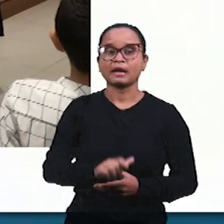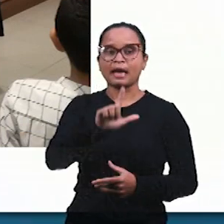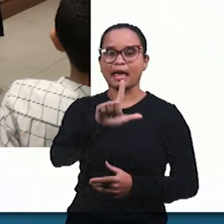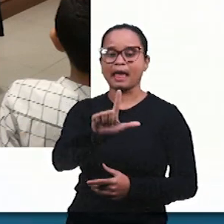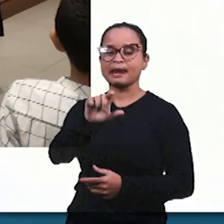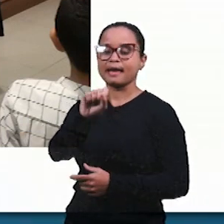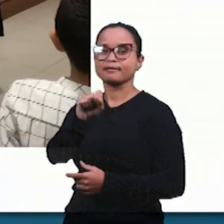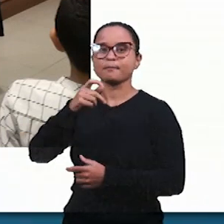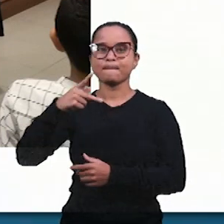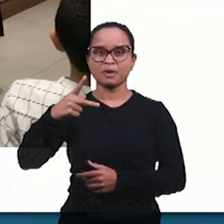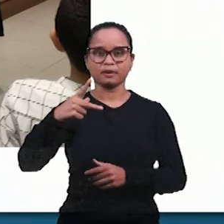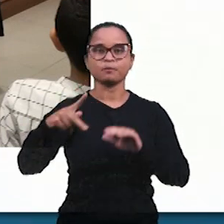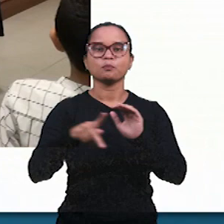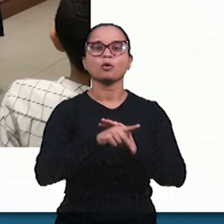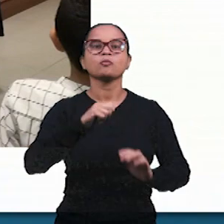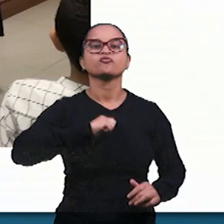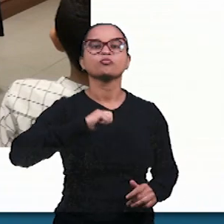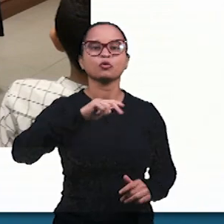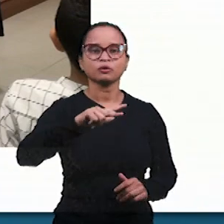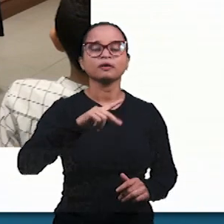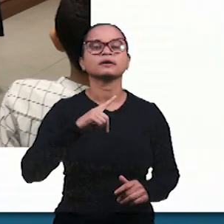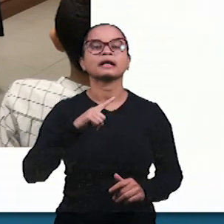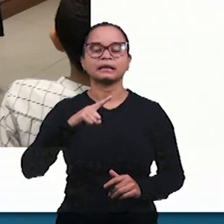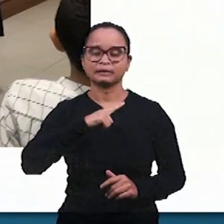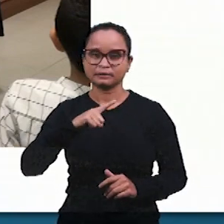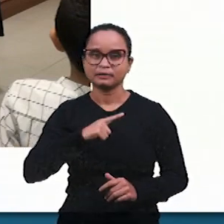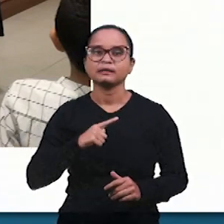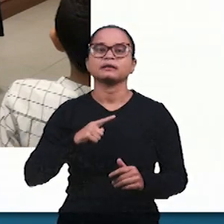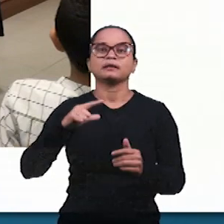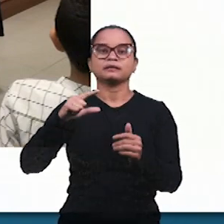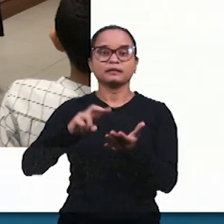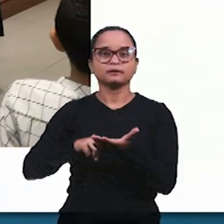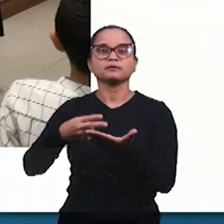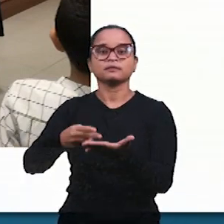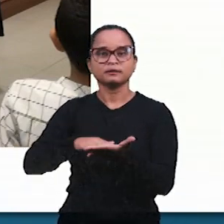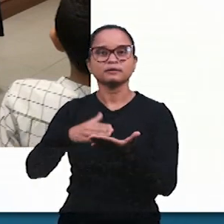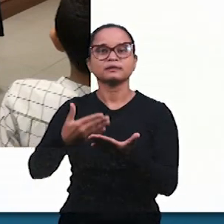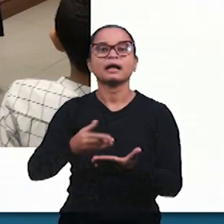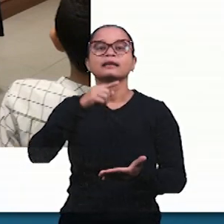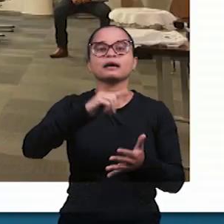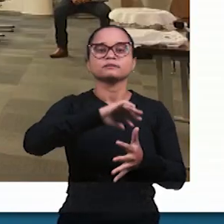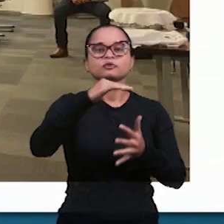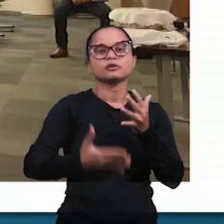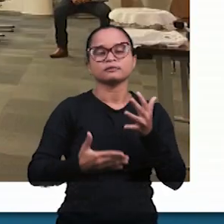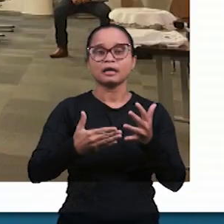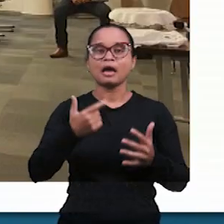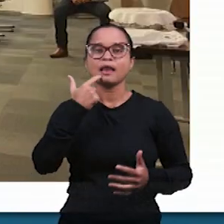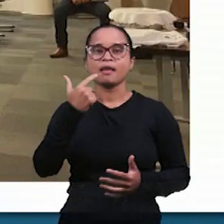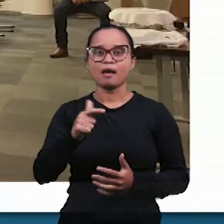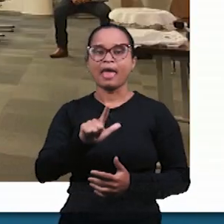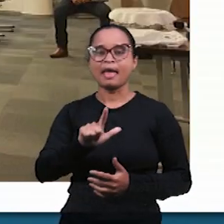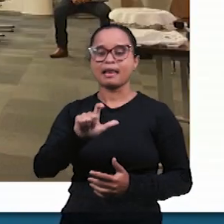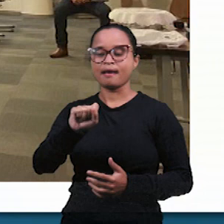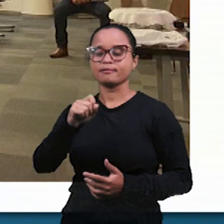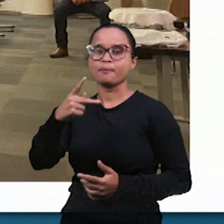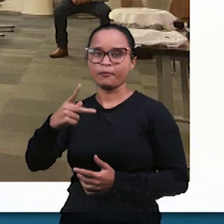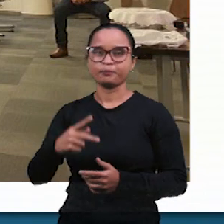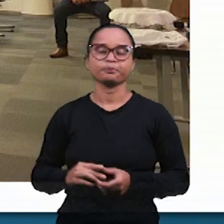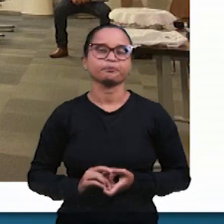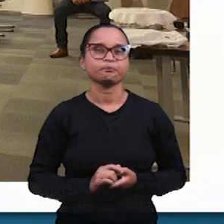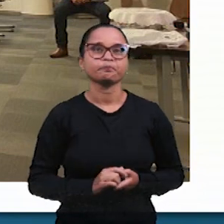está trabalhando ali também na interpretação para surdos em Odivelas, Portugal. Vamos a seguir. Nós temos aqui